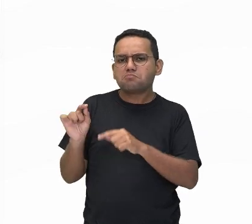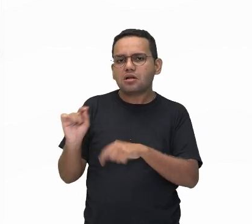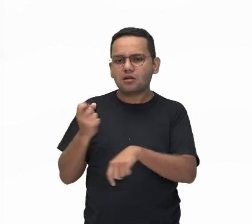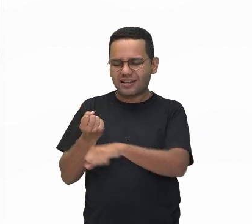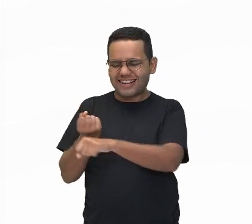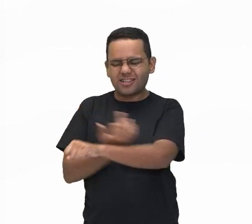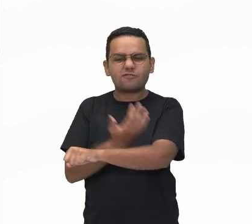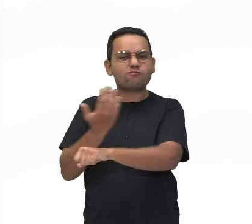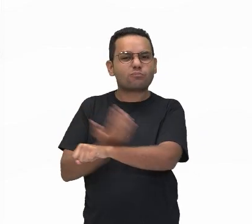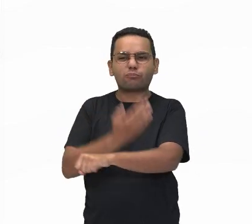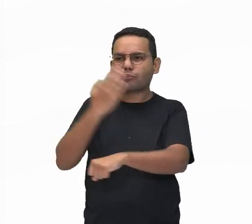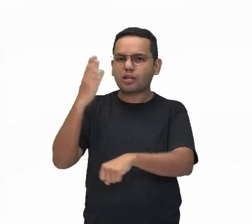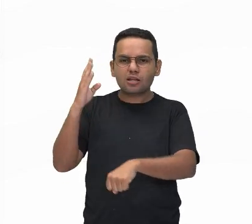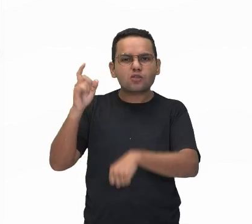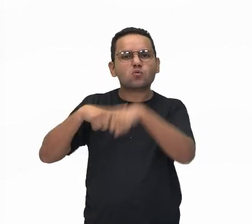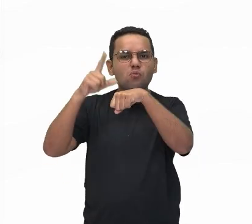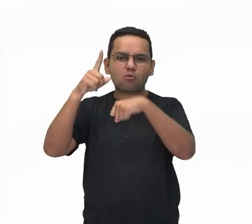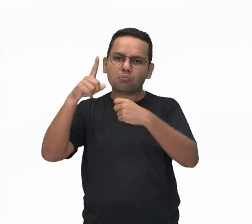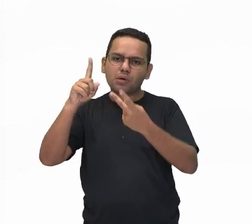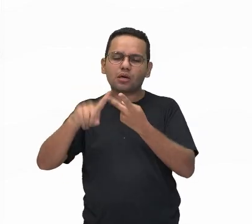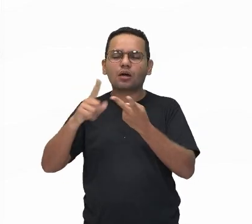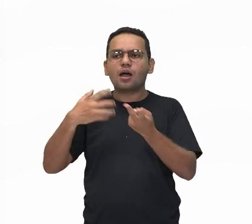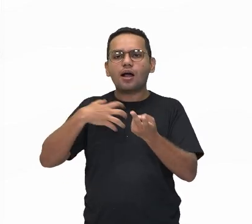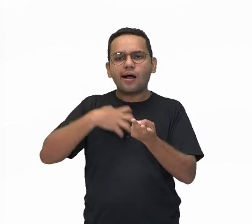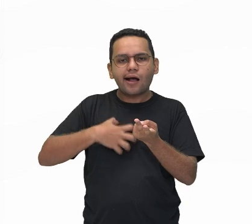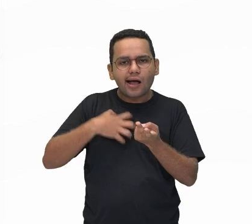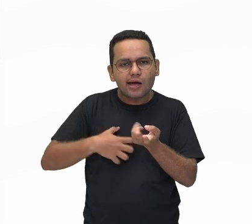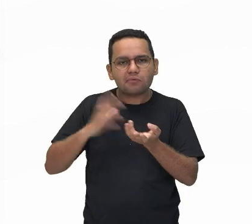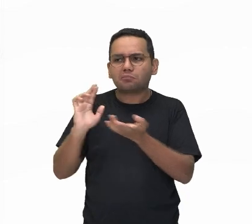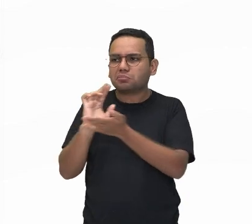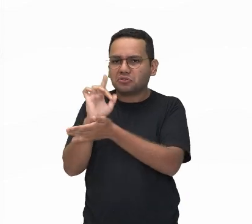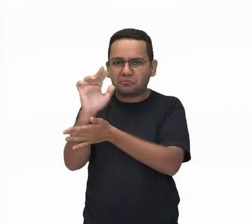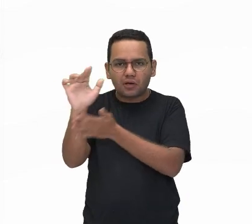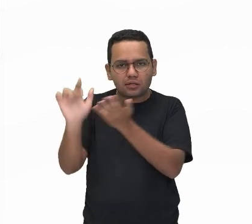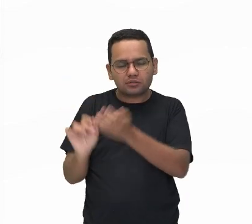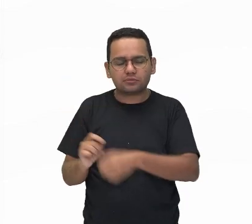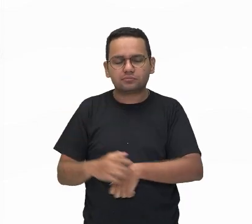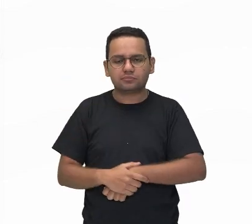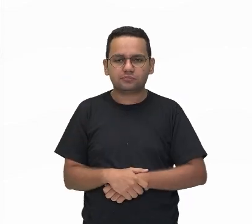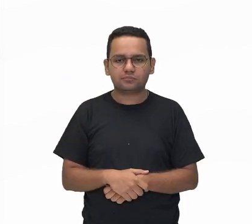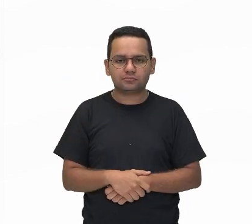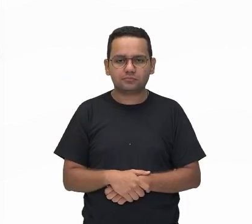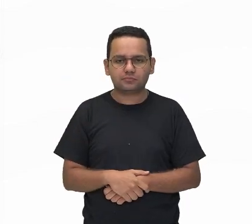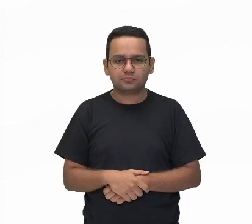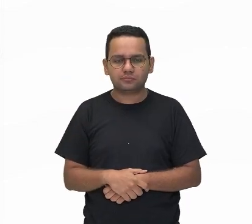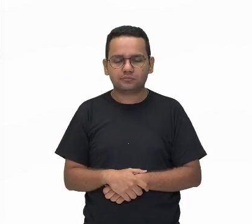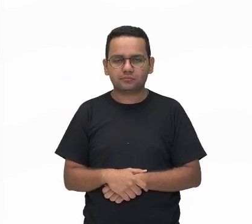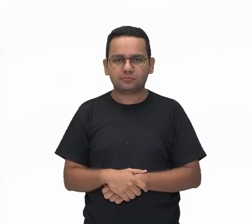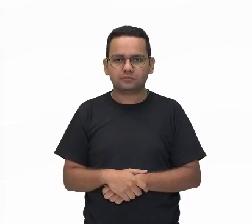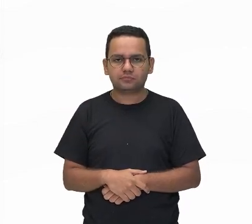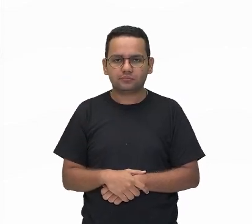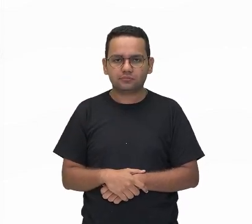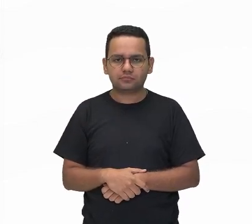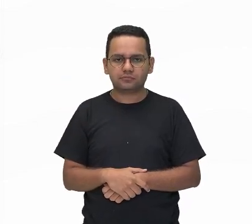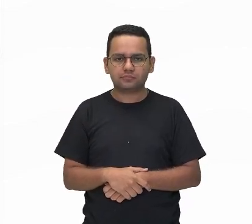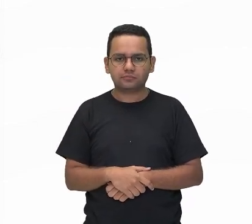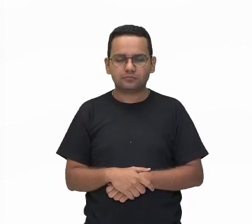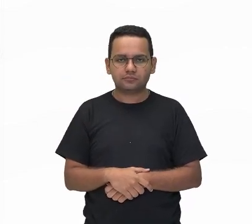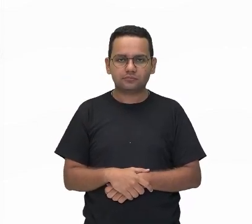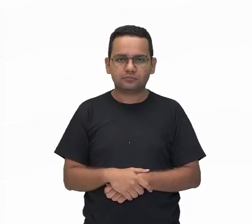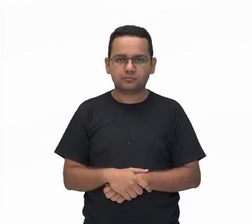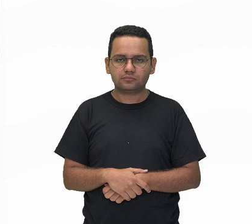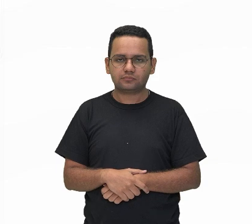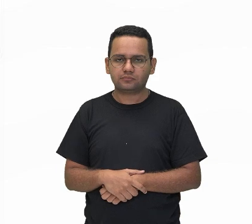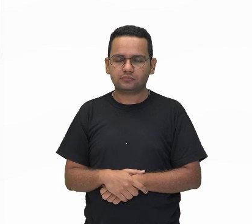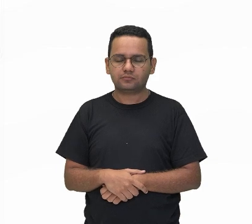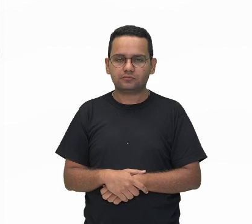de raiva, aversão e ódio. Então, nesse caso, né, vocês já têm uma ciência de